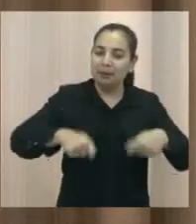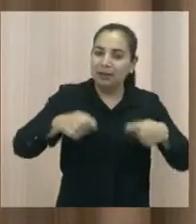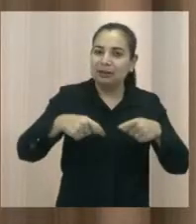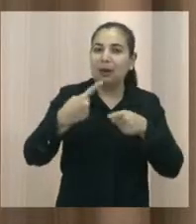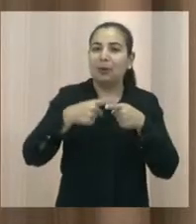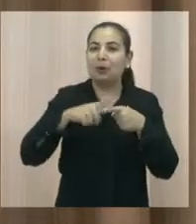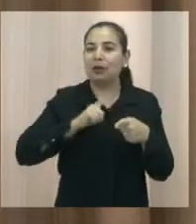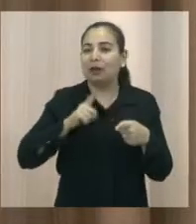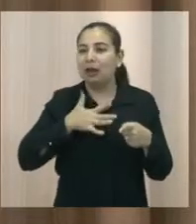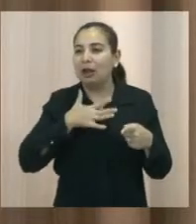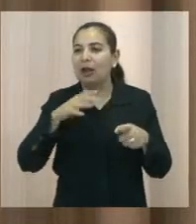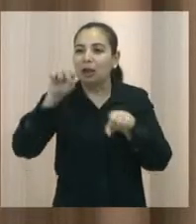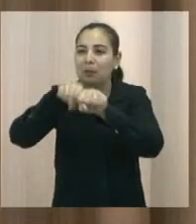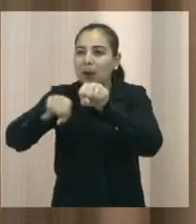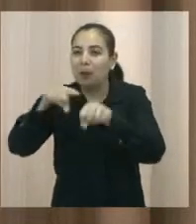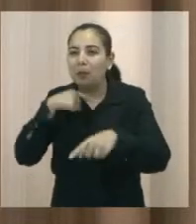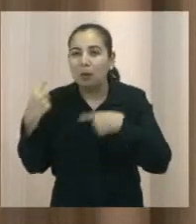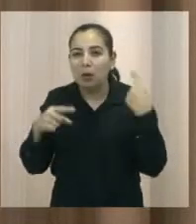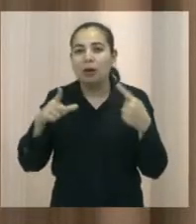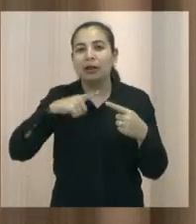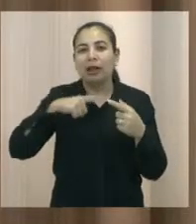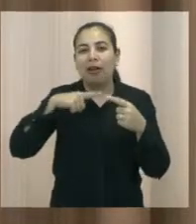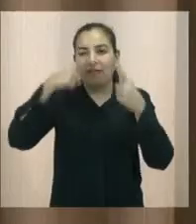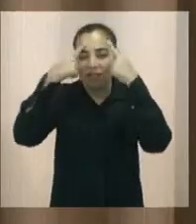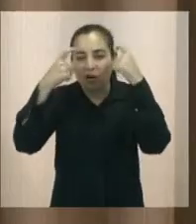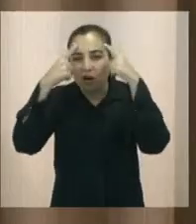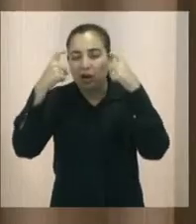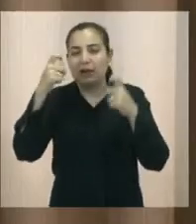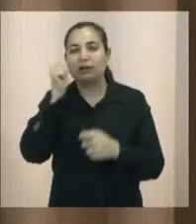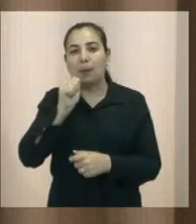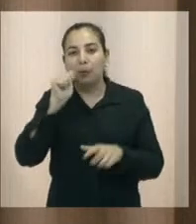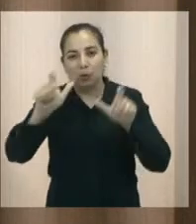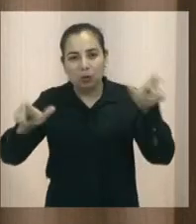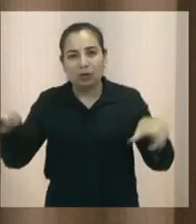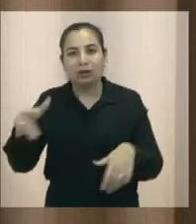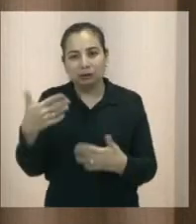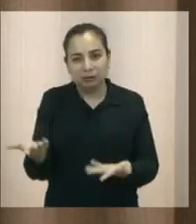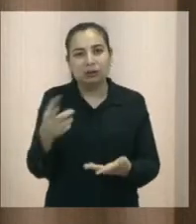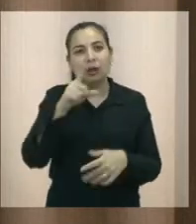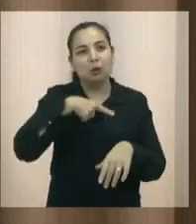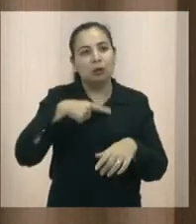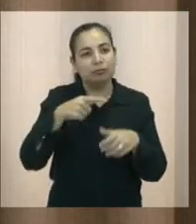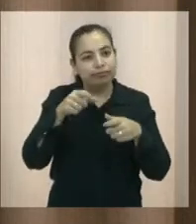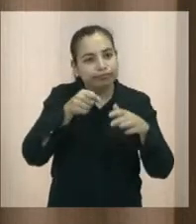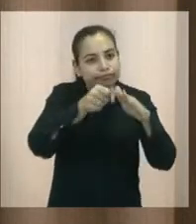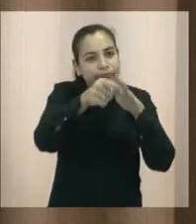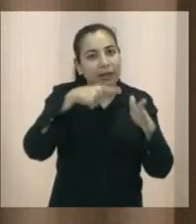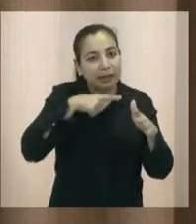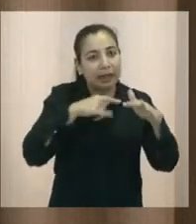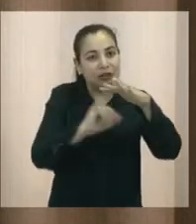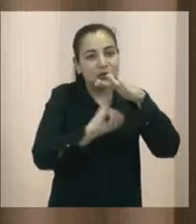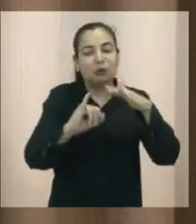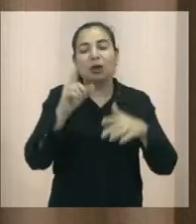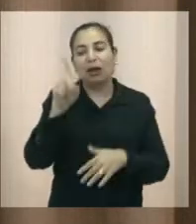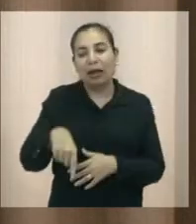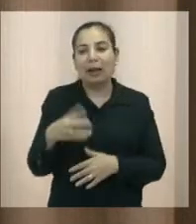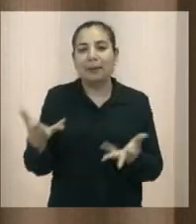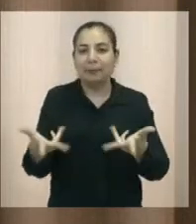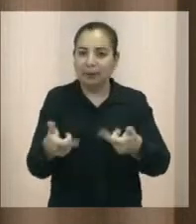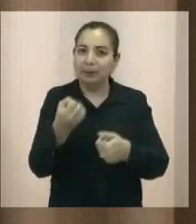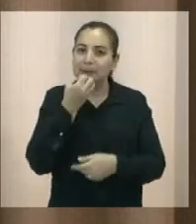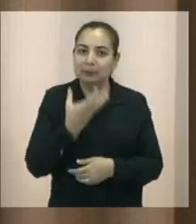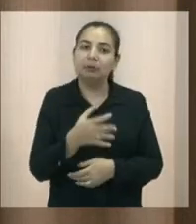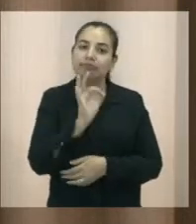homicídios, de violência contra a mulher, chega em boa hora. Sim, sim. Então, esses são alguns avanços que a gente já